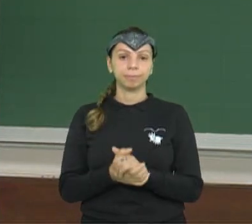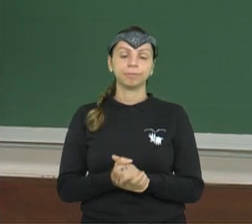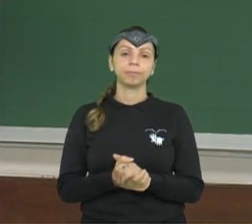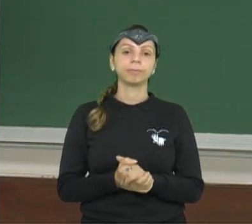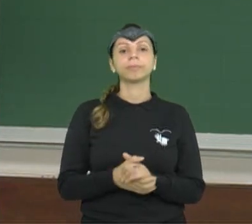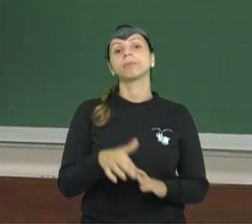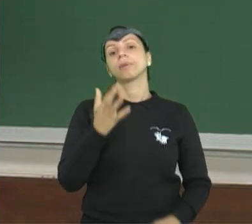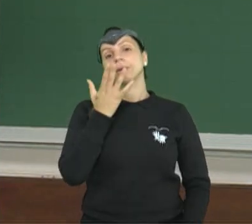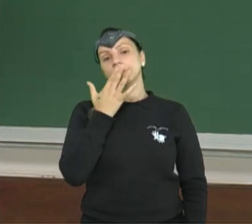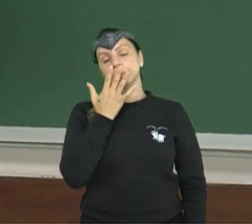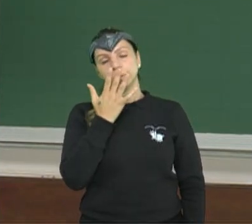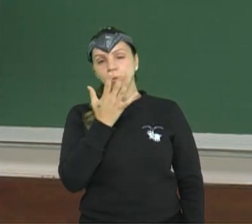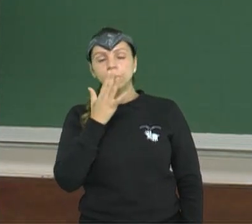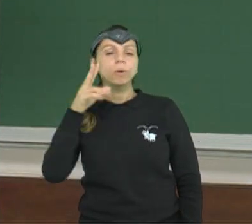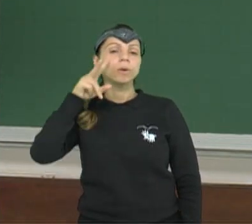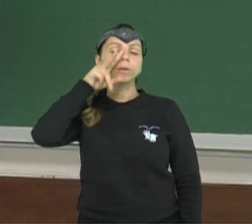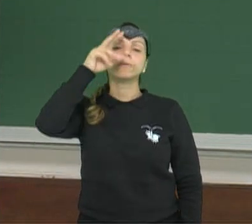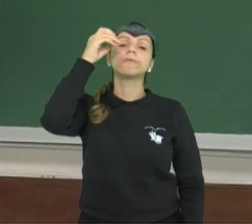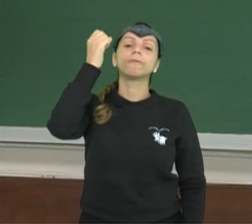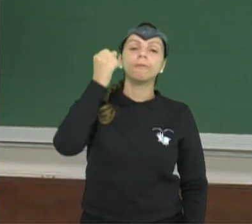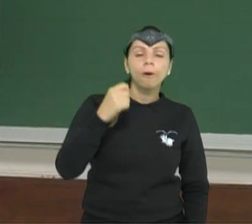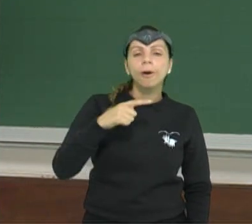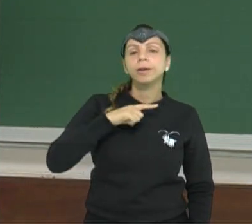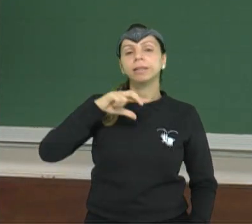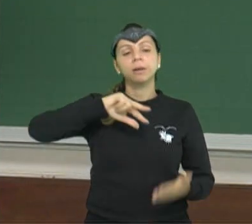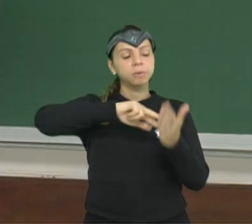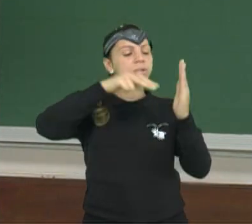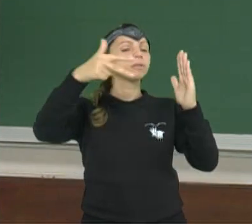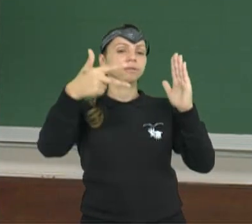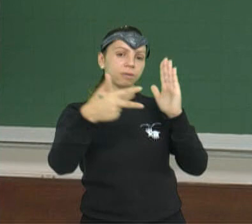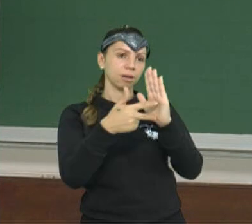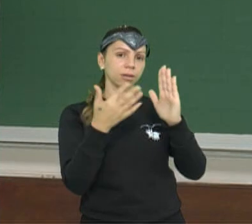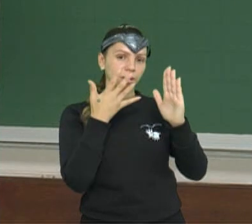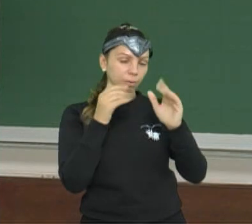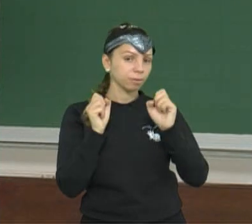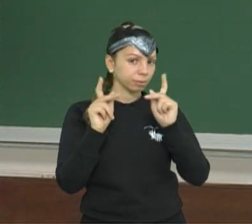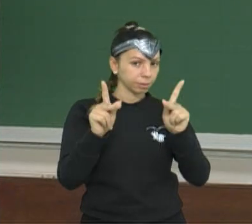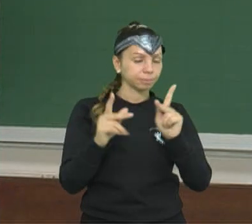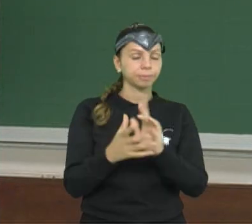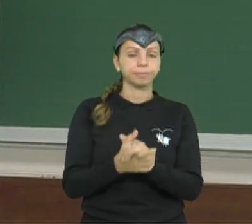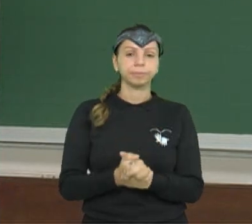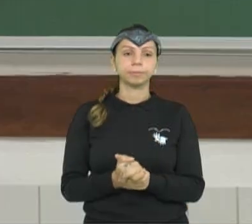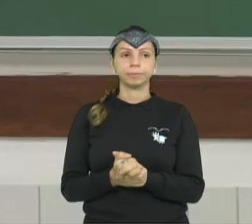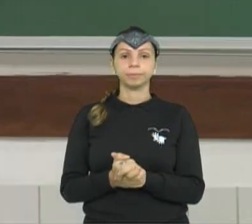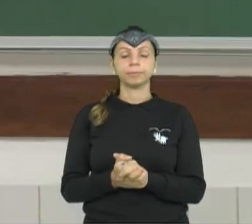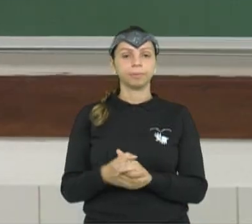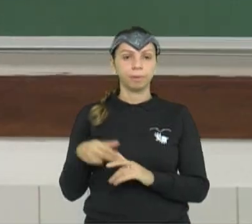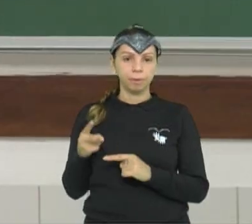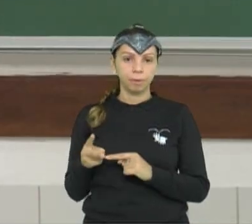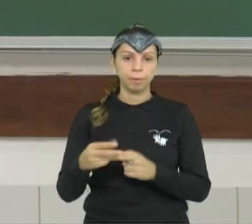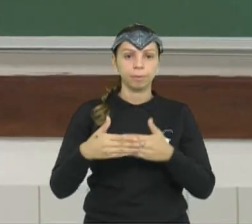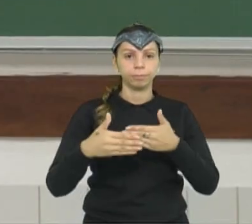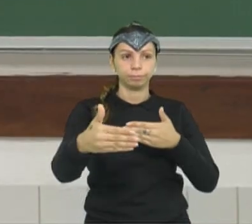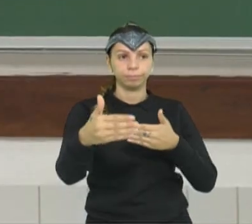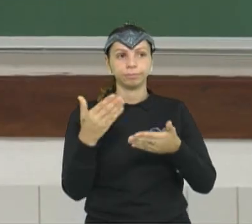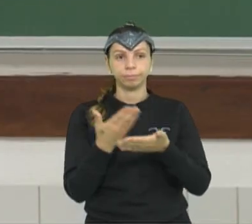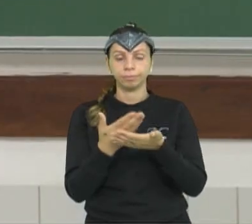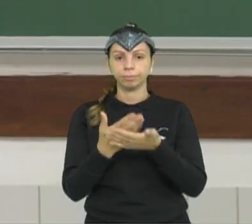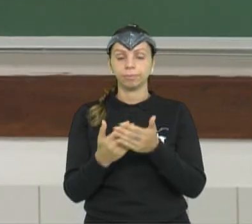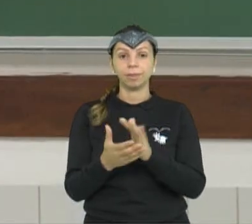das cores vibrantes, que tem todo um significado aí. Bacana, né? Vamos dar sequência então à nossa